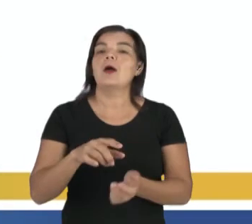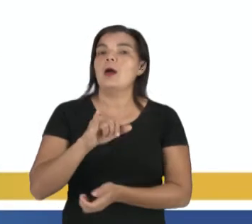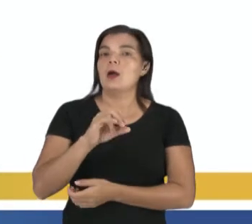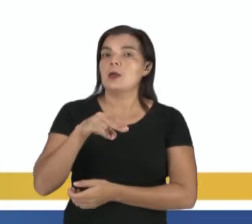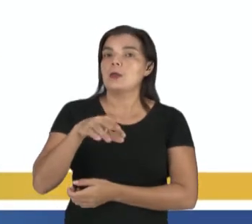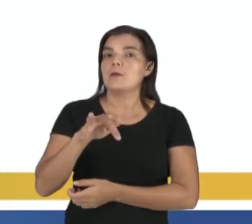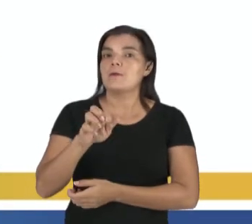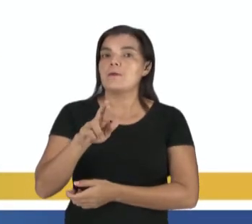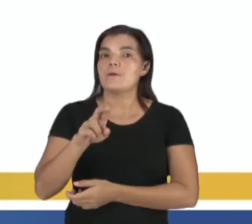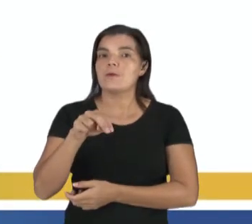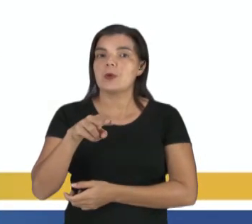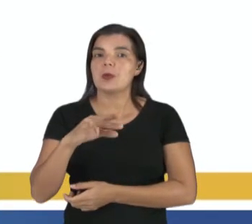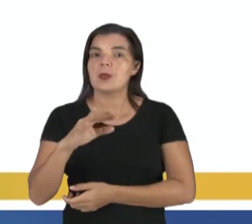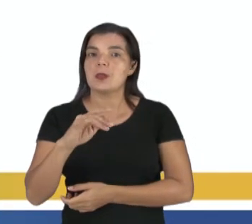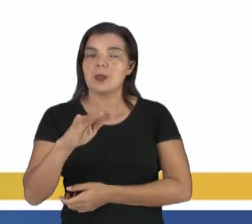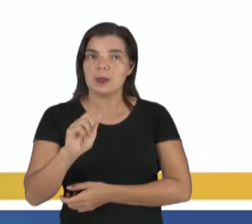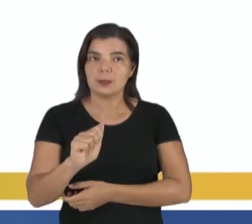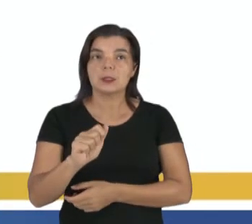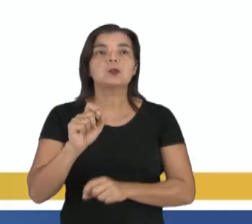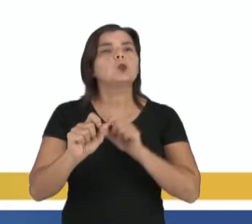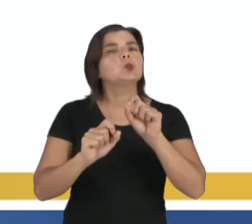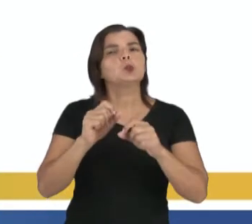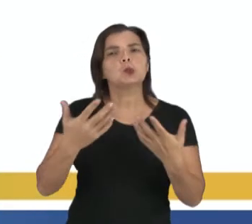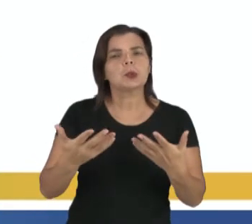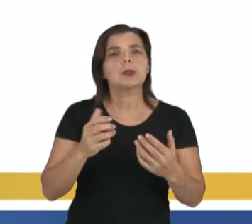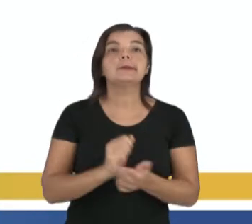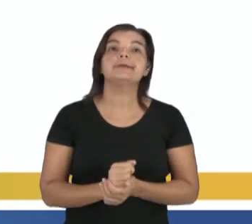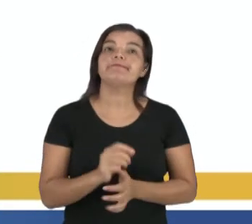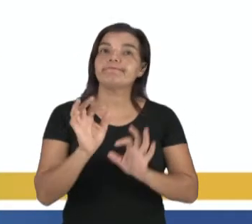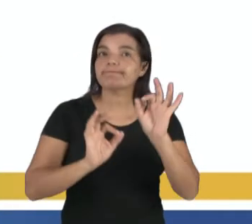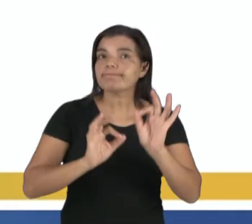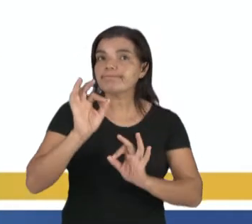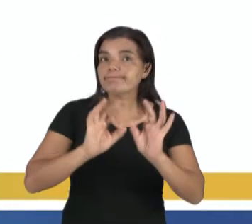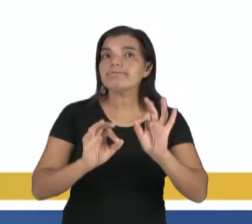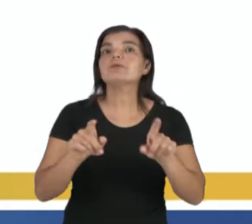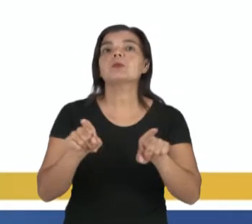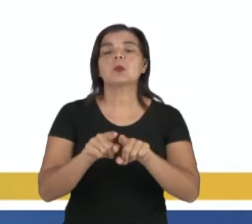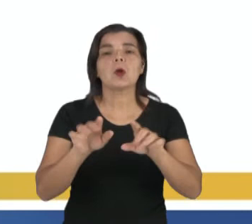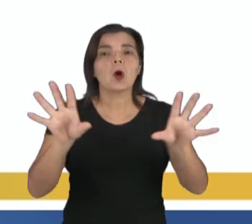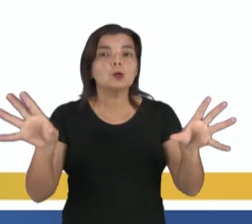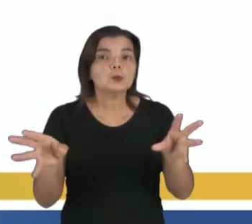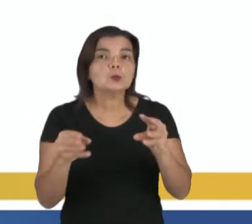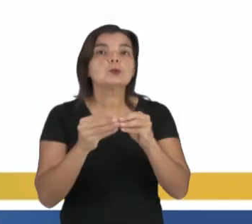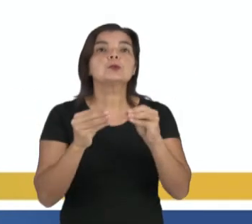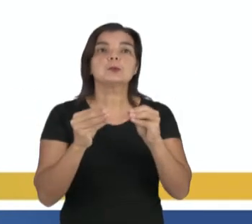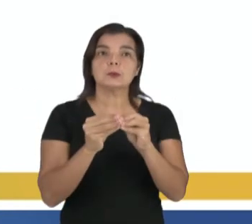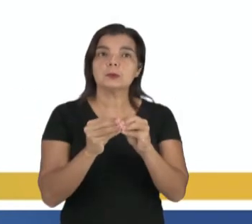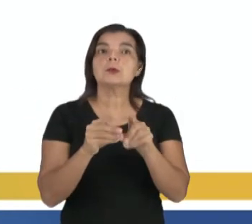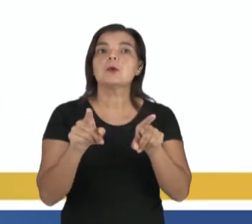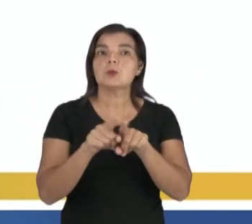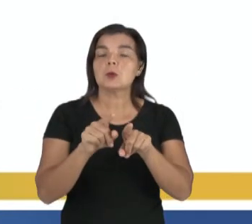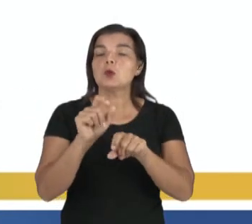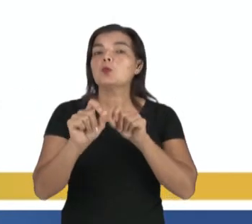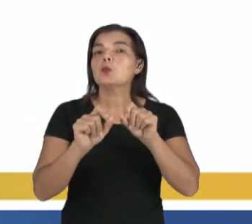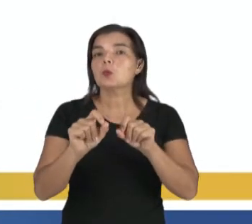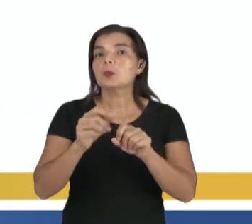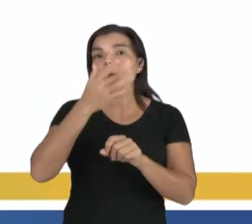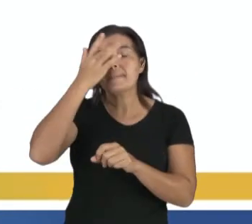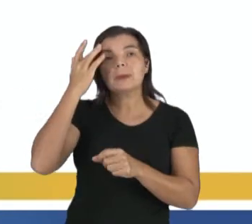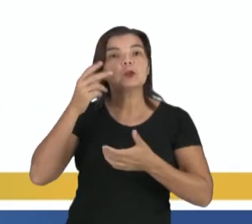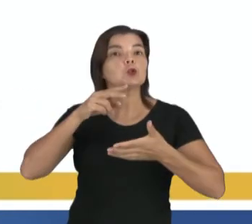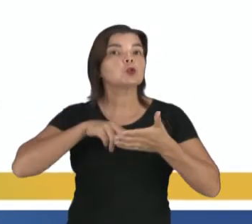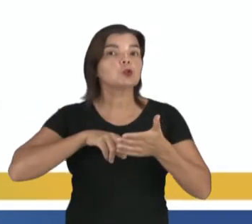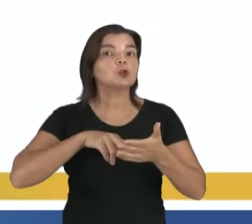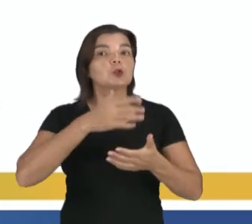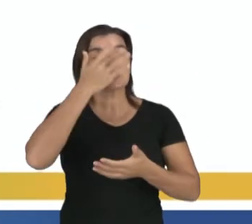inferência. Através de inferências, as formações podem ser simplificadas se partimos do pressuposto que